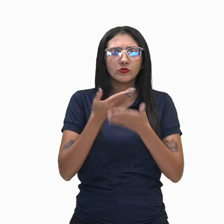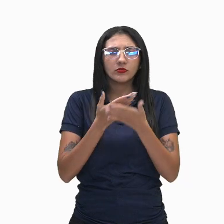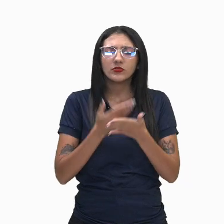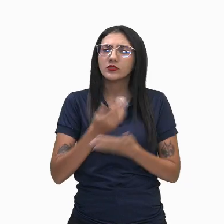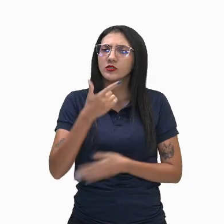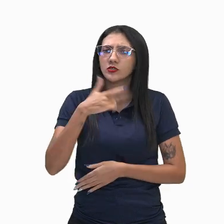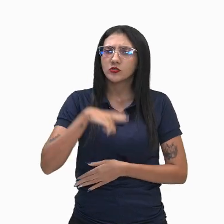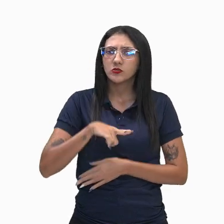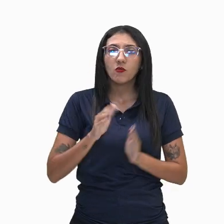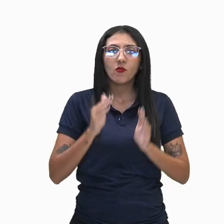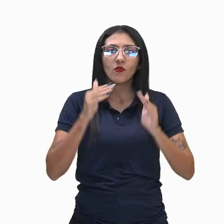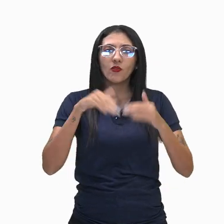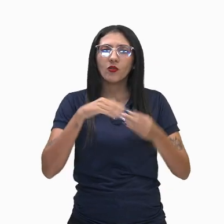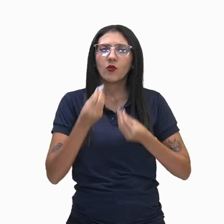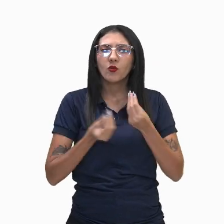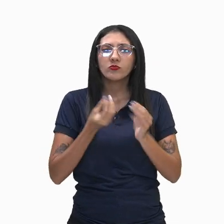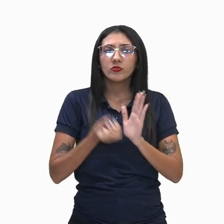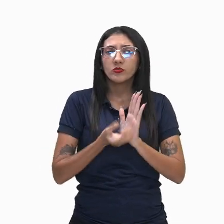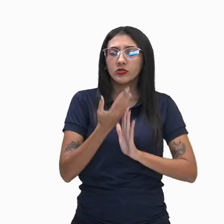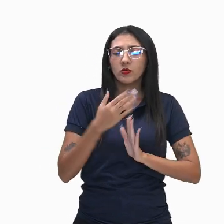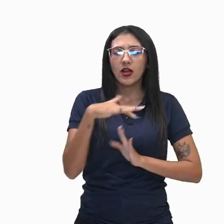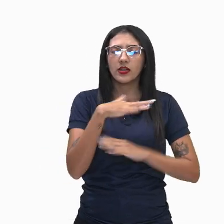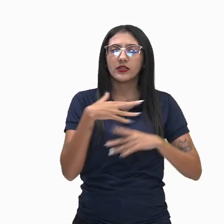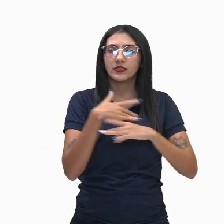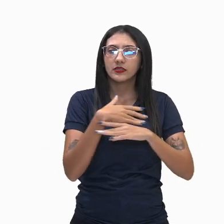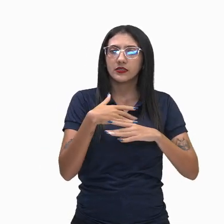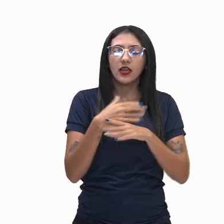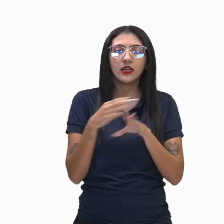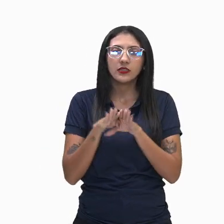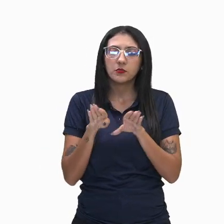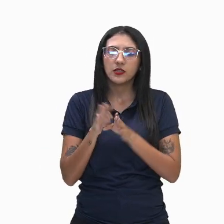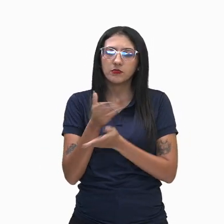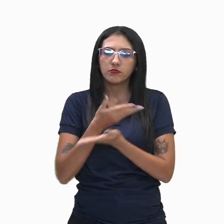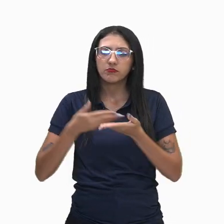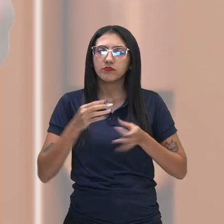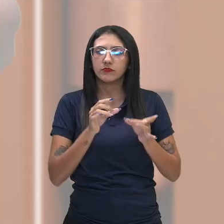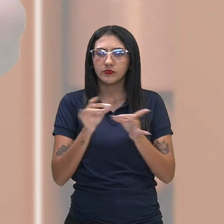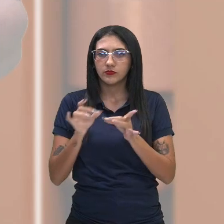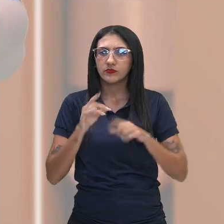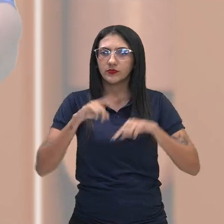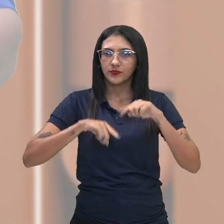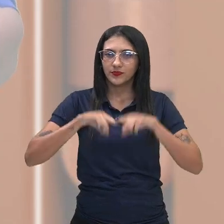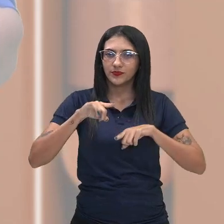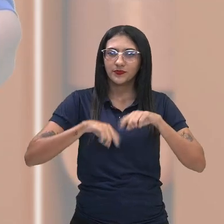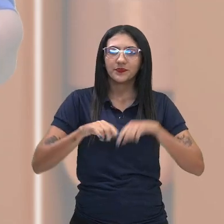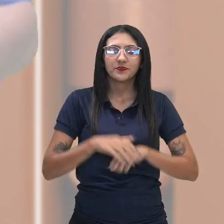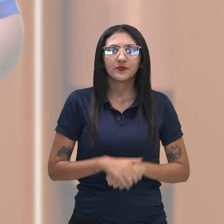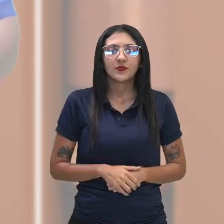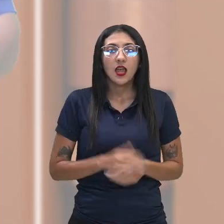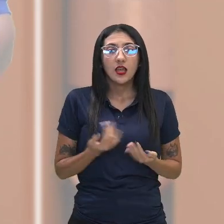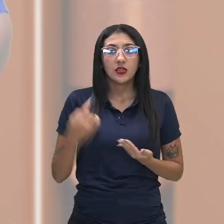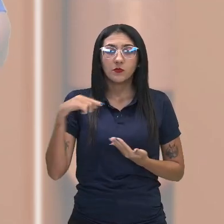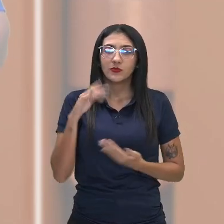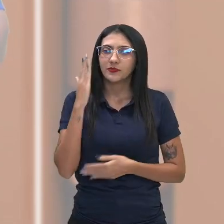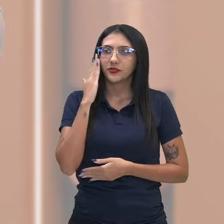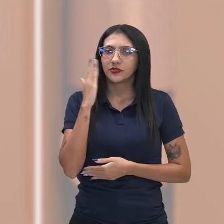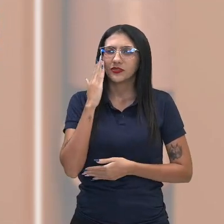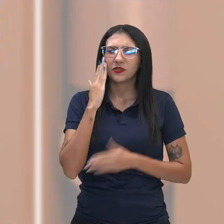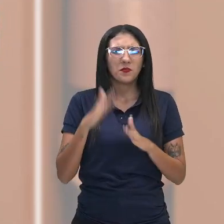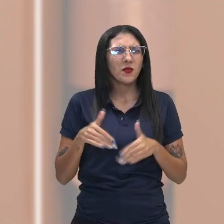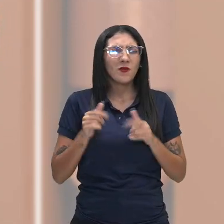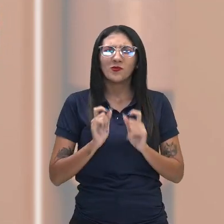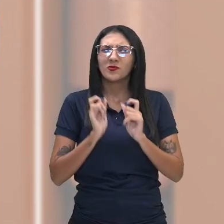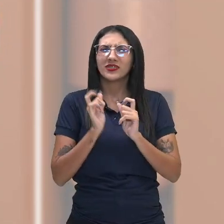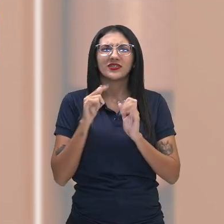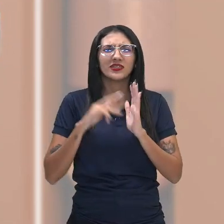de foco no ressurgimento das cidades e do comércio. Então, queridos, para você entender o que é esse ressurgimento das